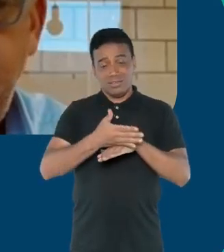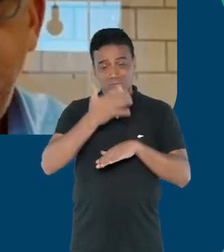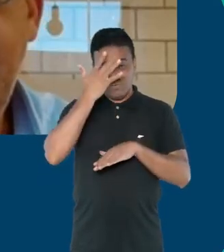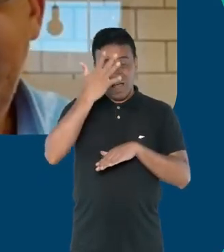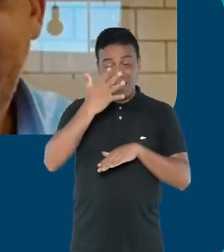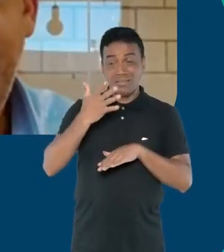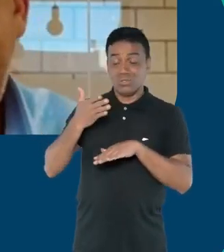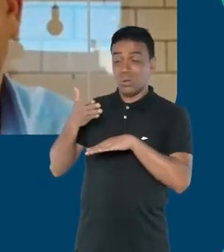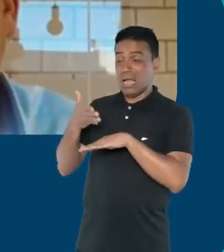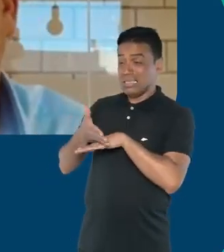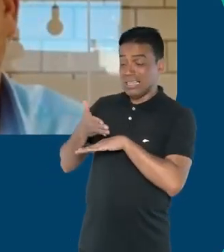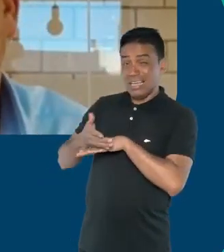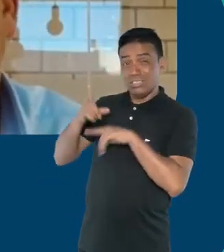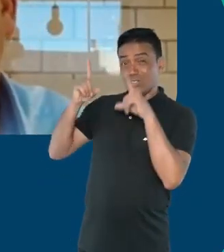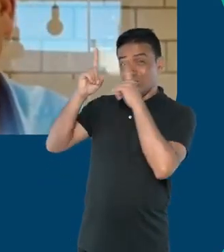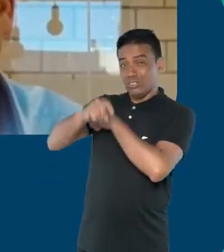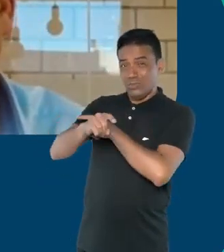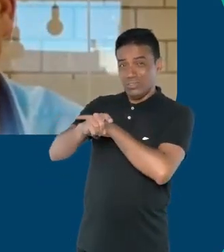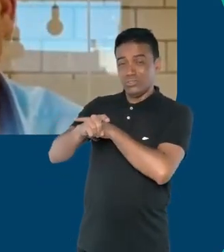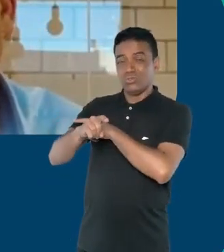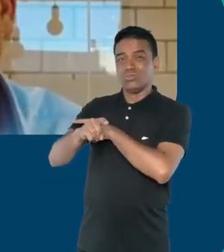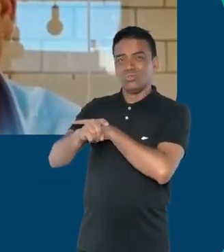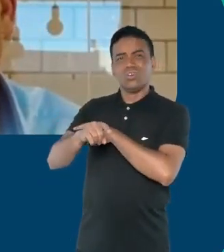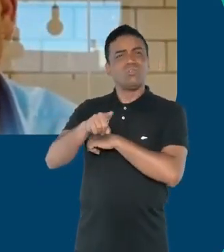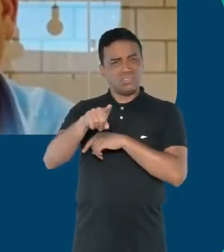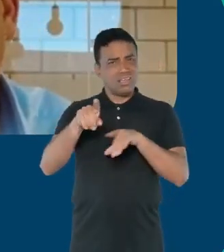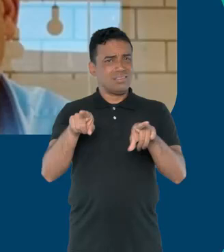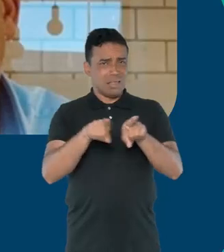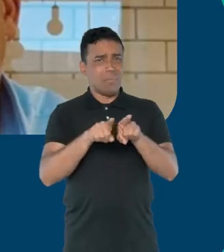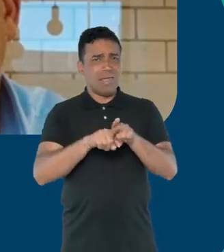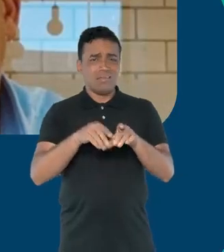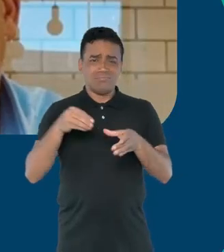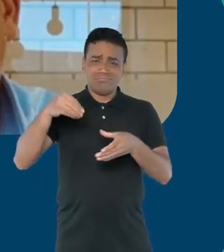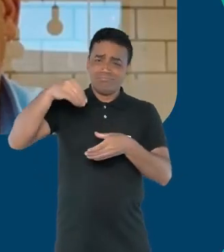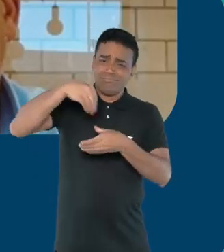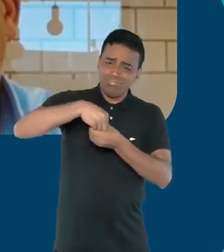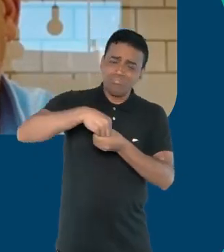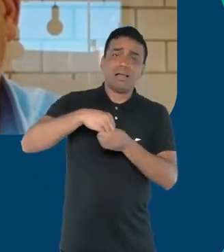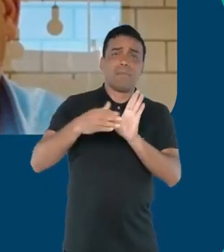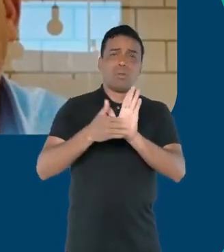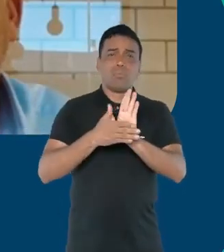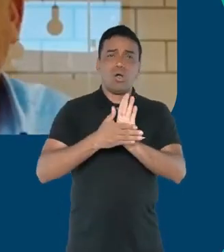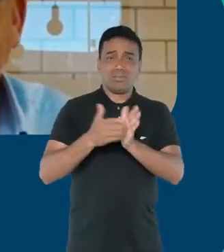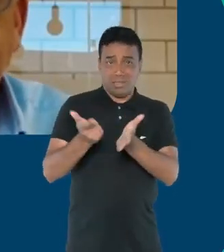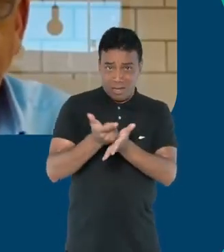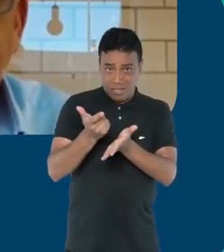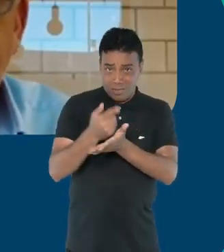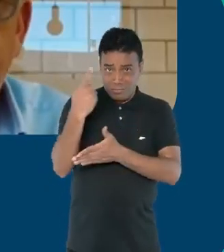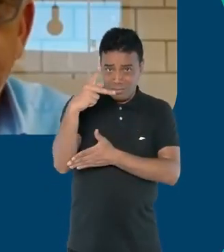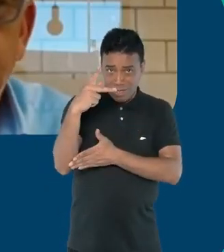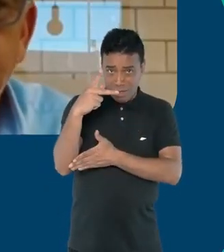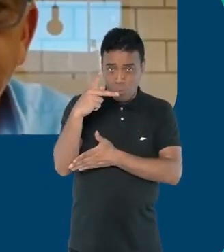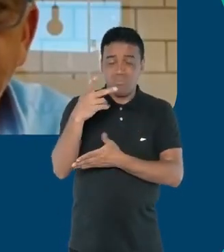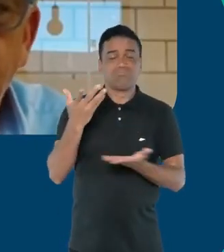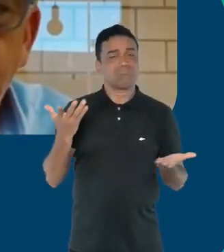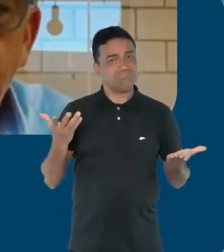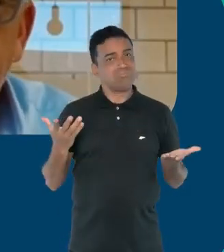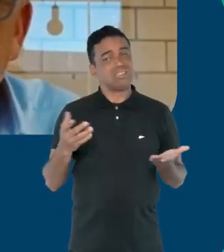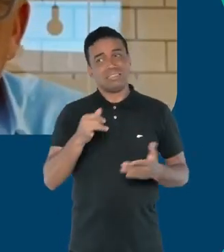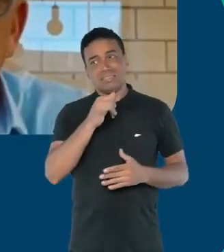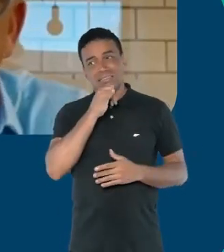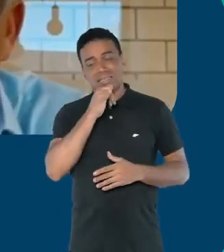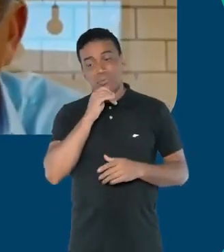filosofia mais abstrusa, foi algo que você teve em mente na escrita do seu próprio livro? Porque eu sinto que ele, assim, por mais